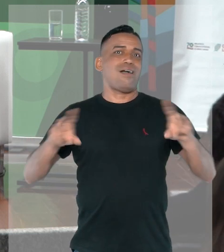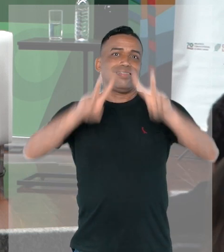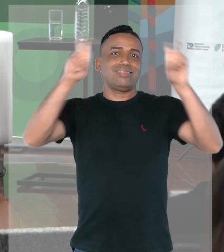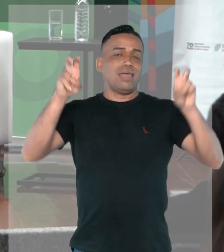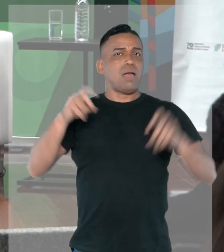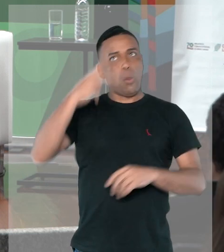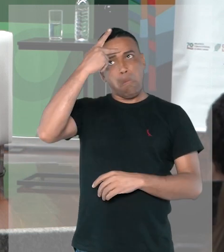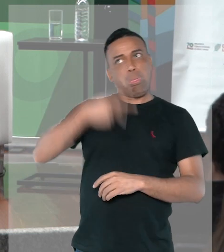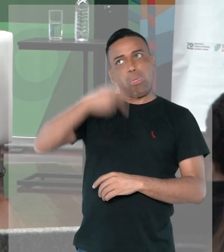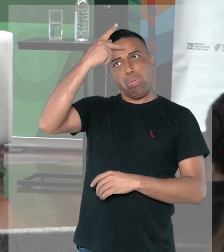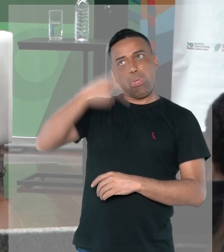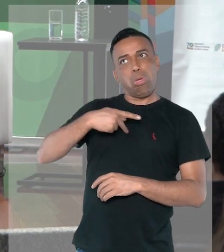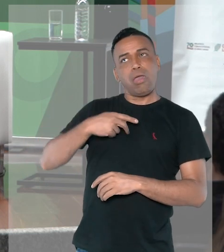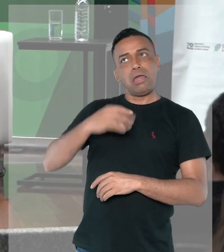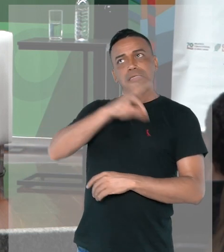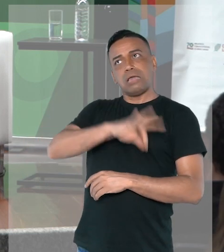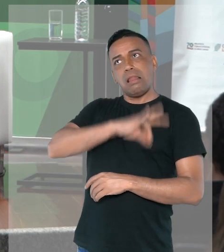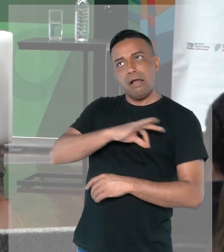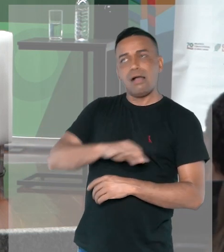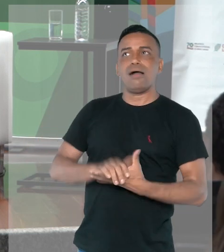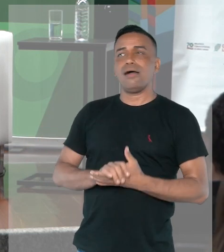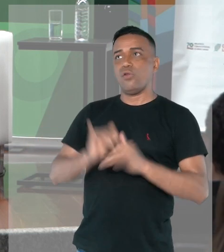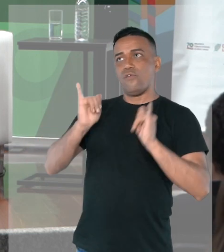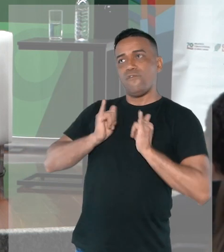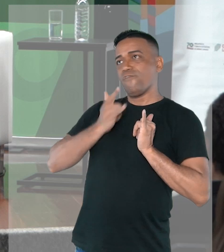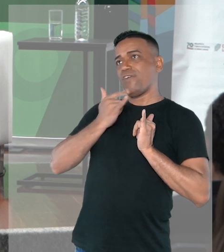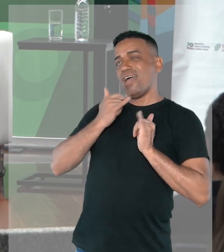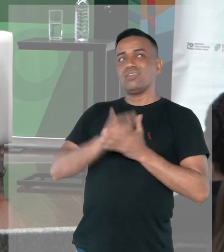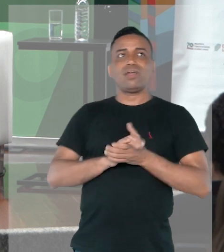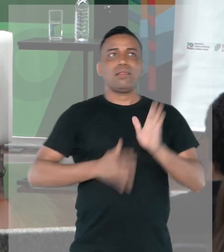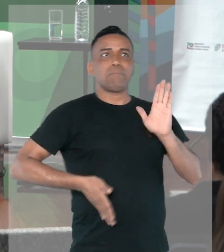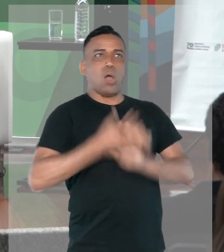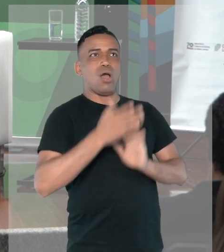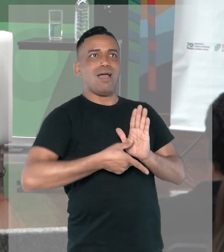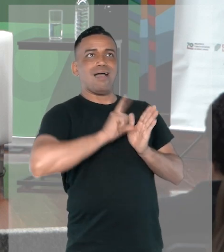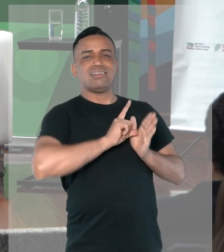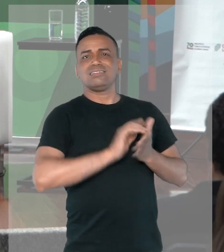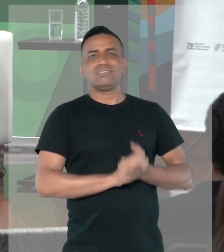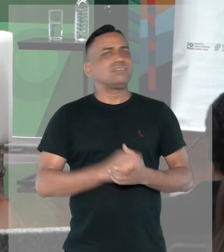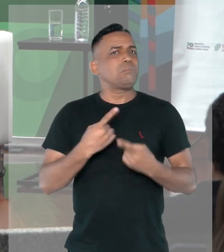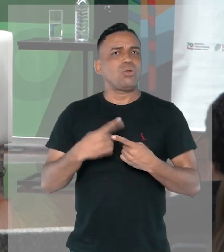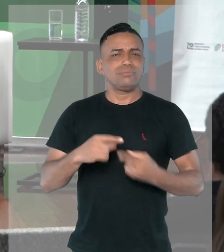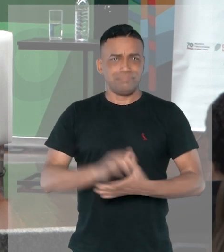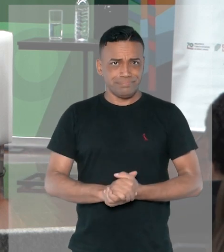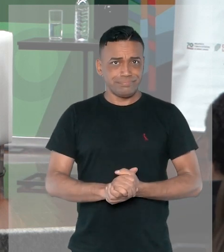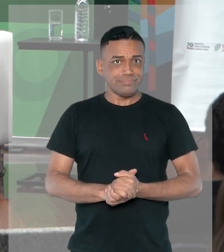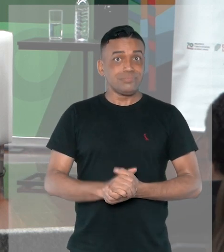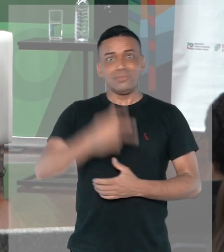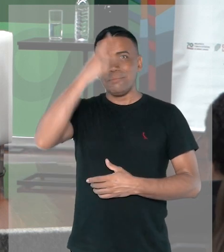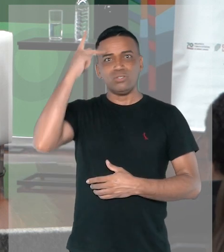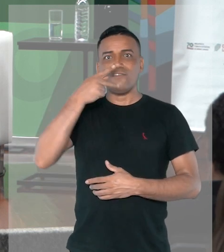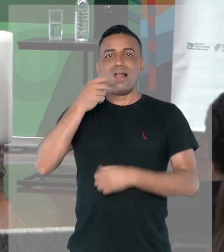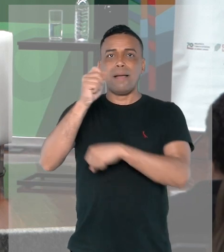pensando em mim? Só estou pensando no meu salário, nas minhas férias? Eu quero sair mais cedo. Para quê? E os que falam de